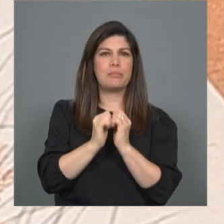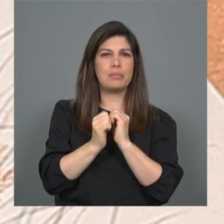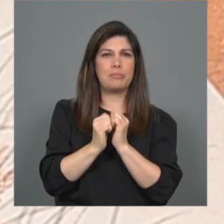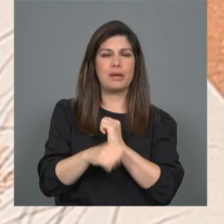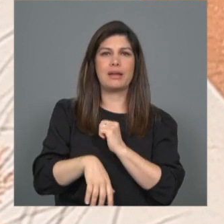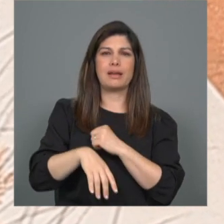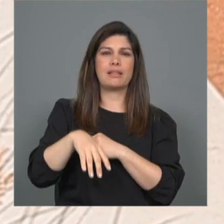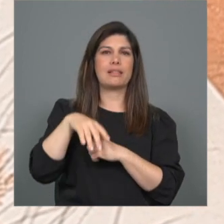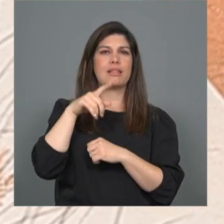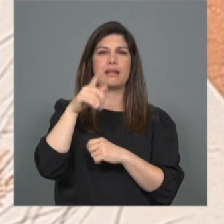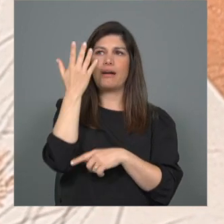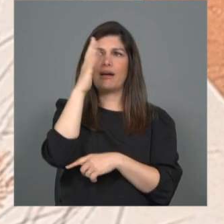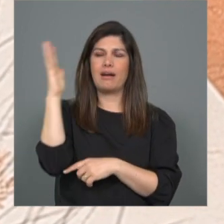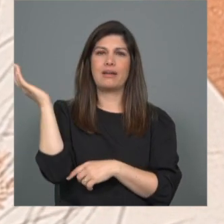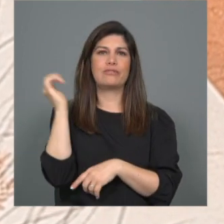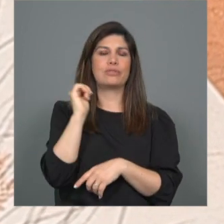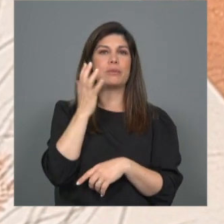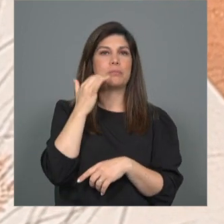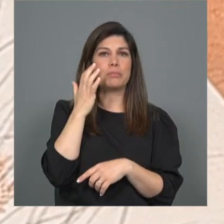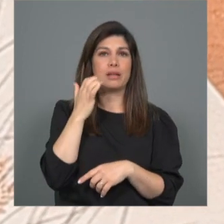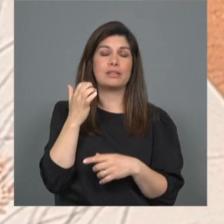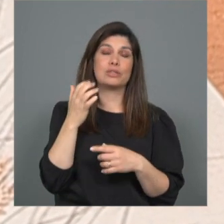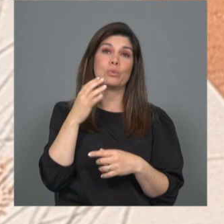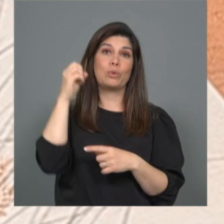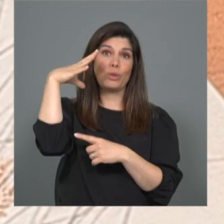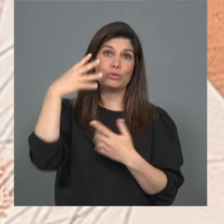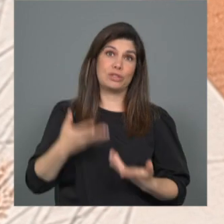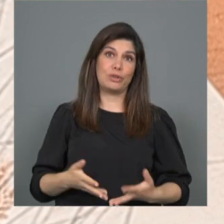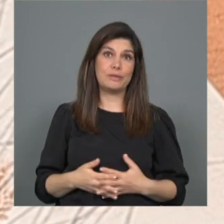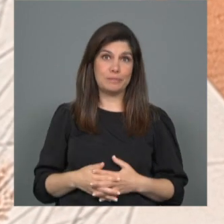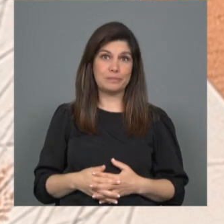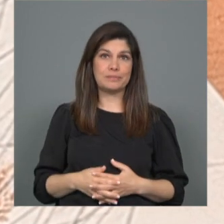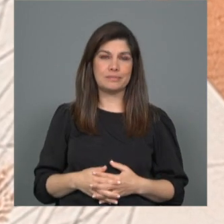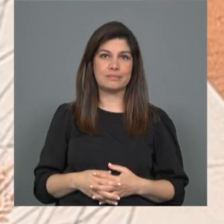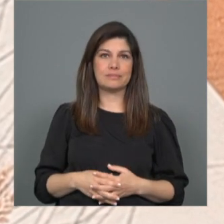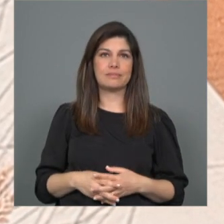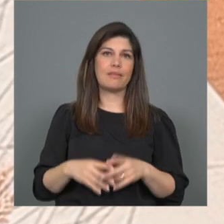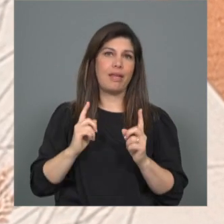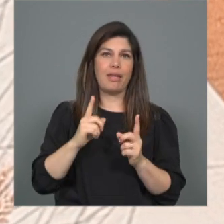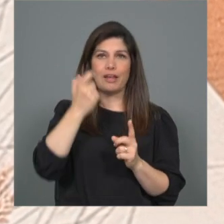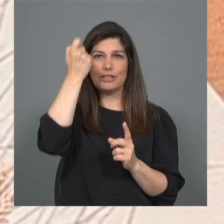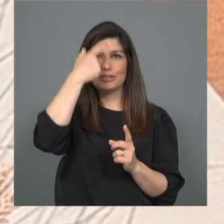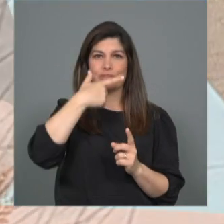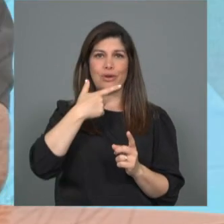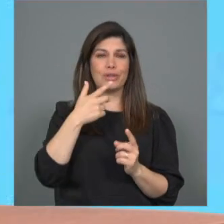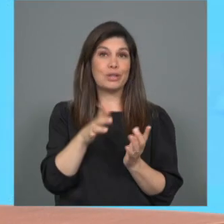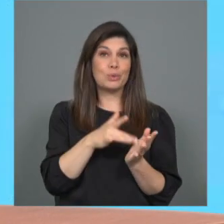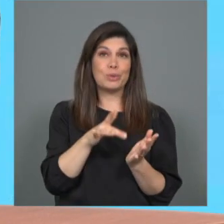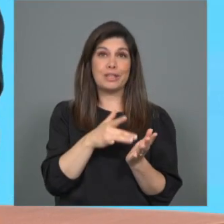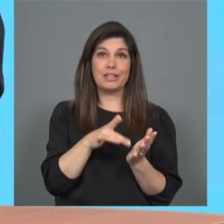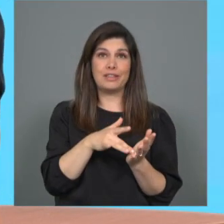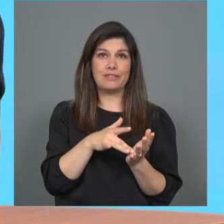pele, de árvore e agora de plástico e luz. Portanto, é a história do livro,